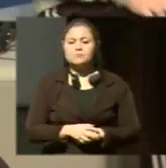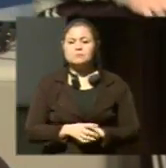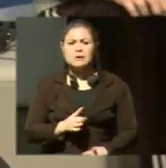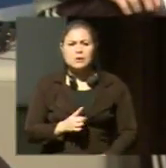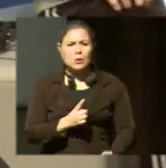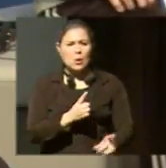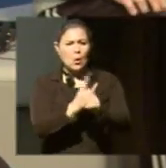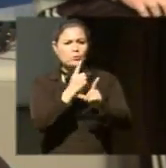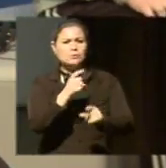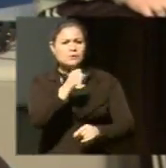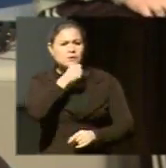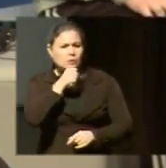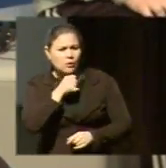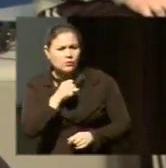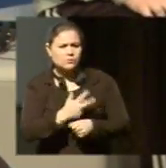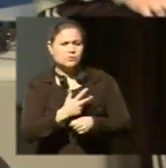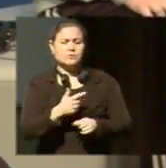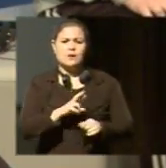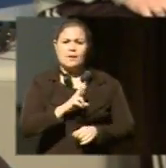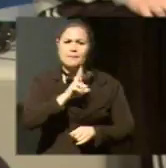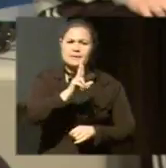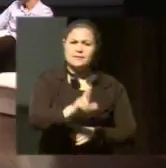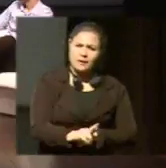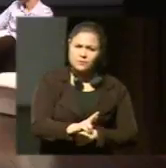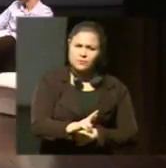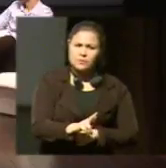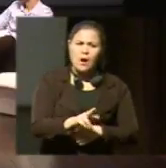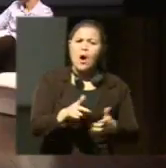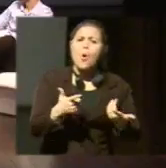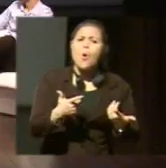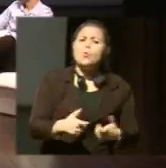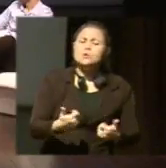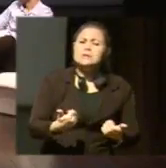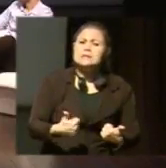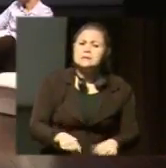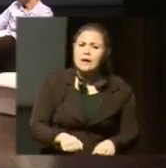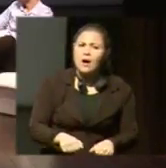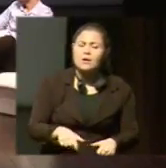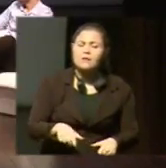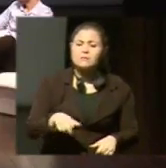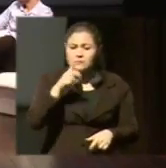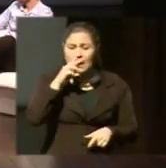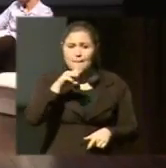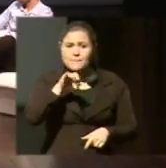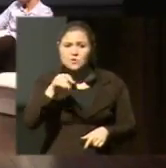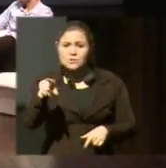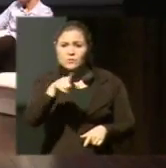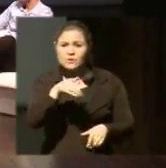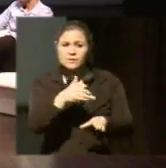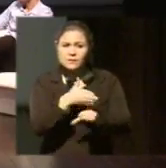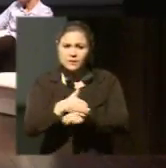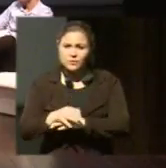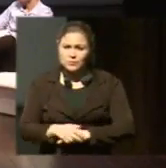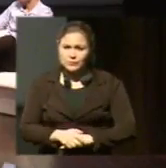encontram idosos sendo representados, né? Onde eles estão nas mídias que vocês acessam?